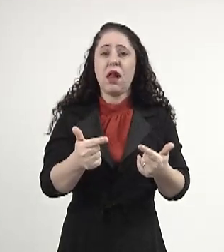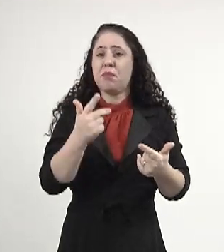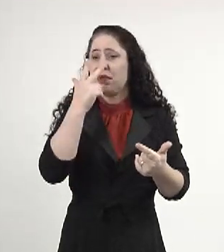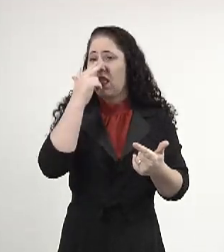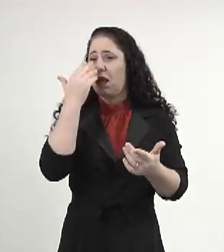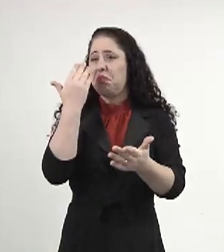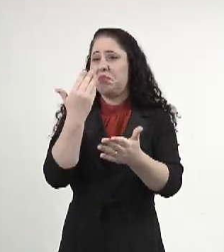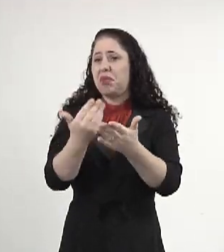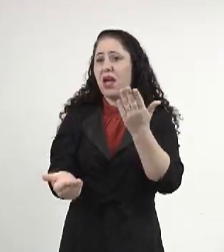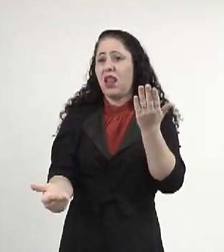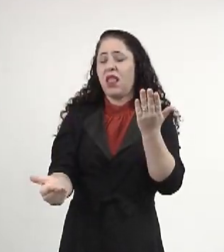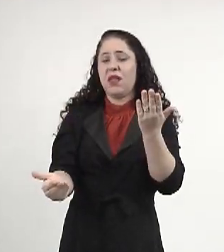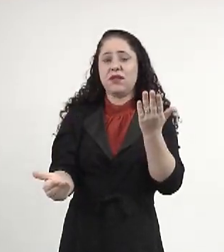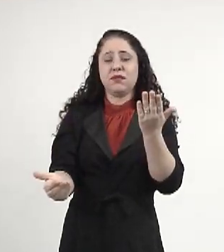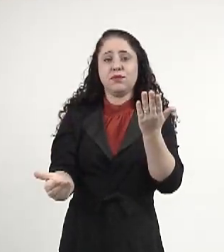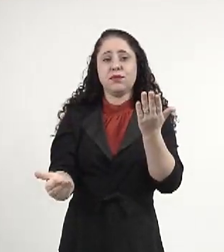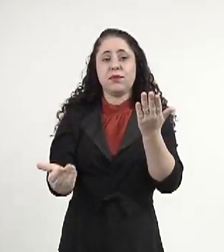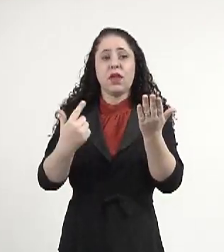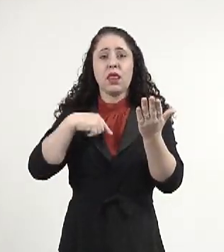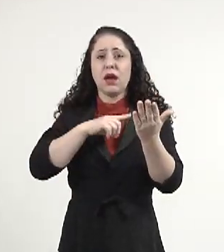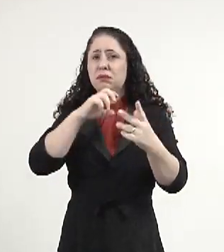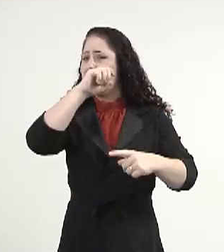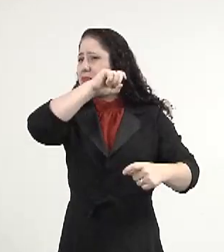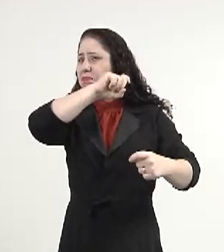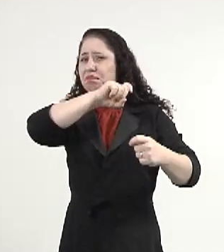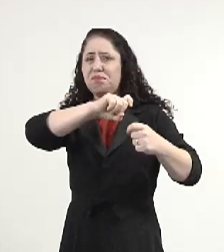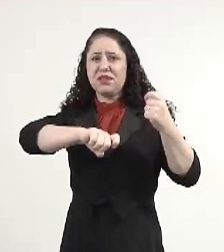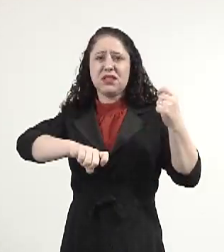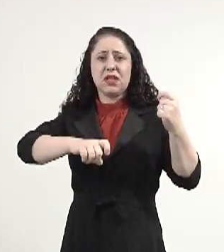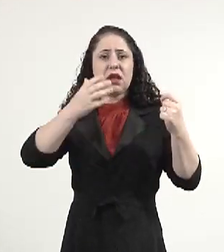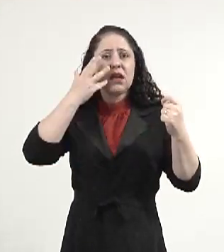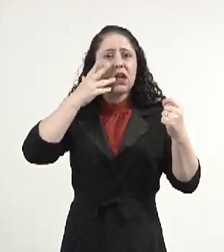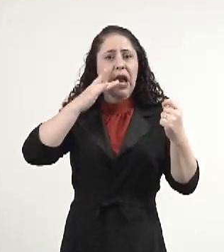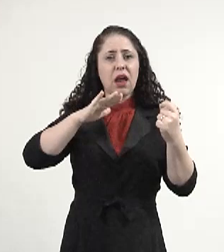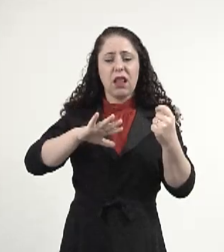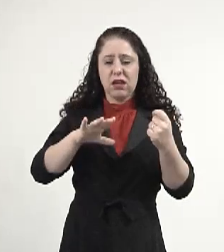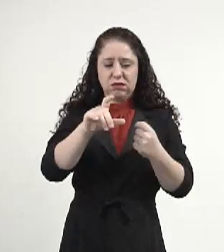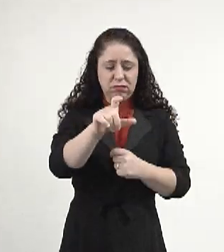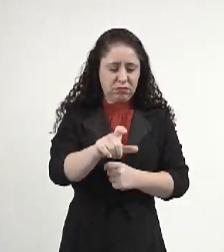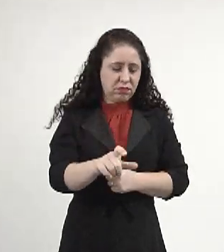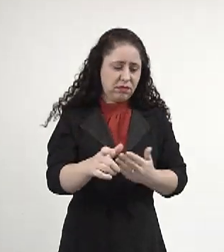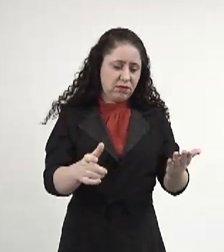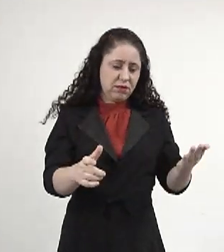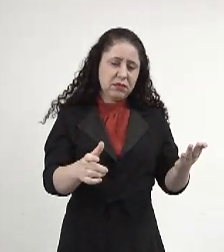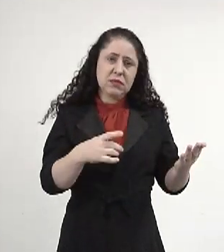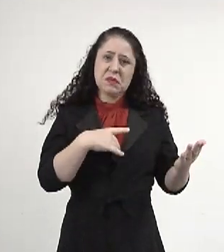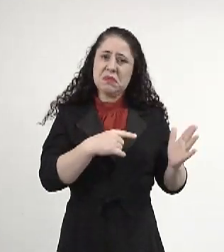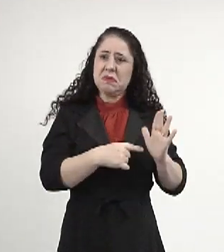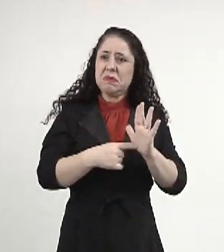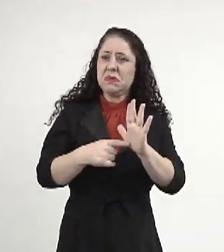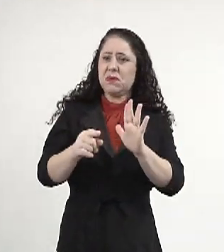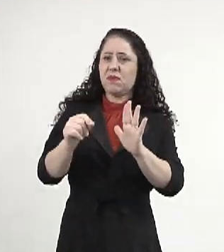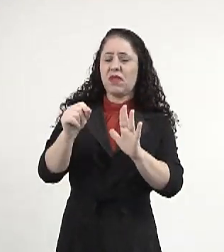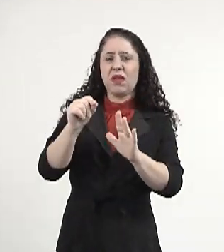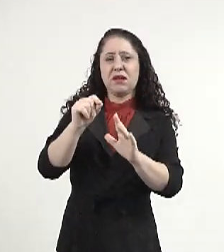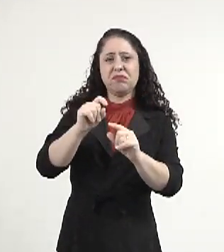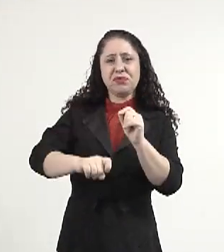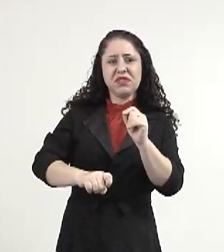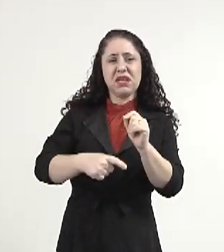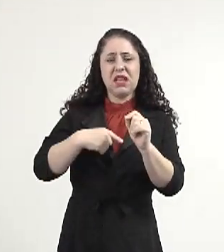batalha contra a violência e a brutalidade de nossas crianças. Estão sendo expostas a